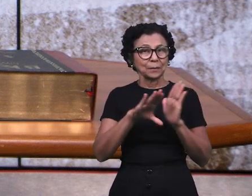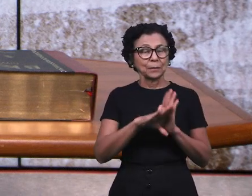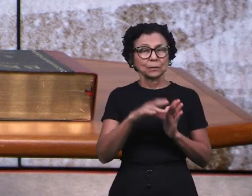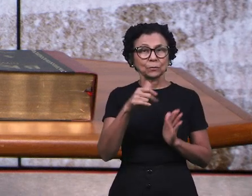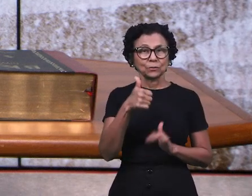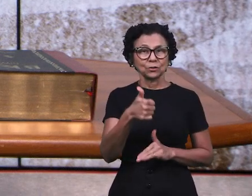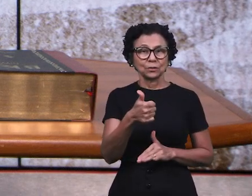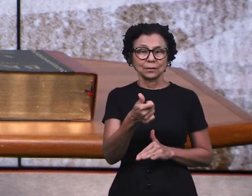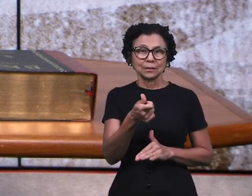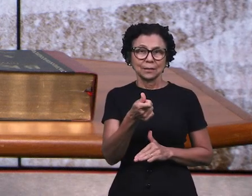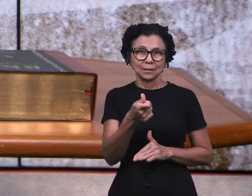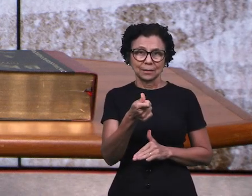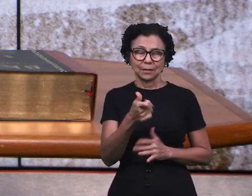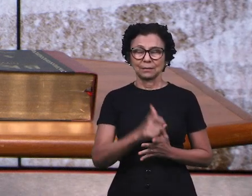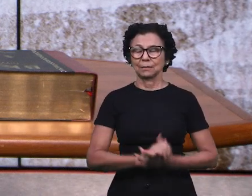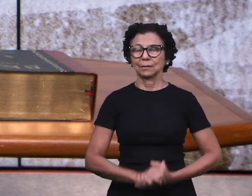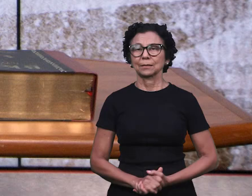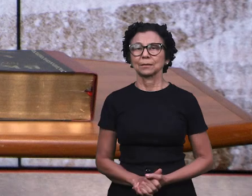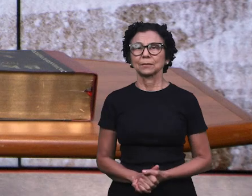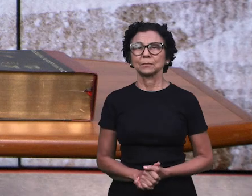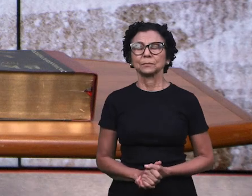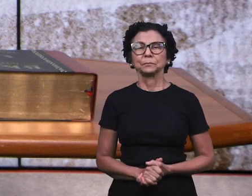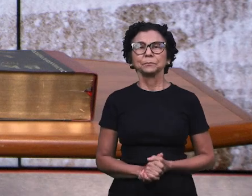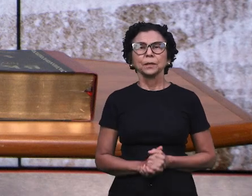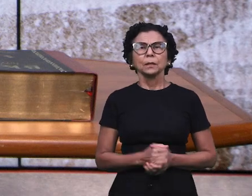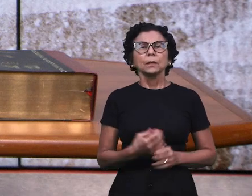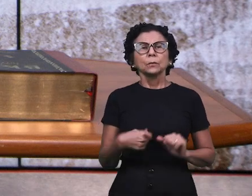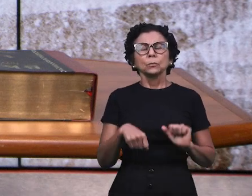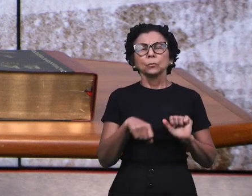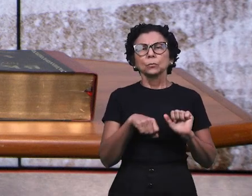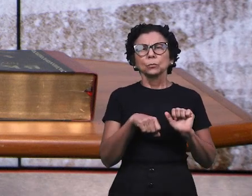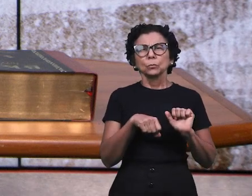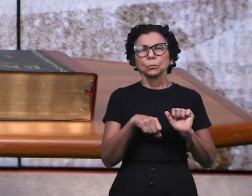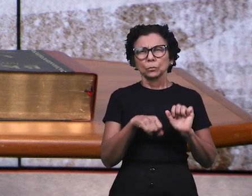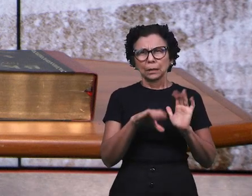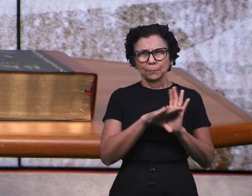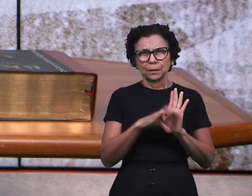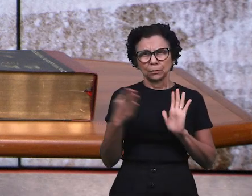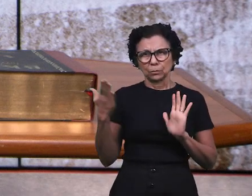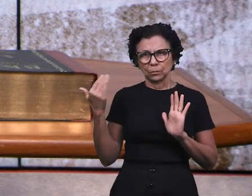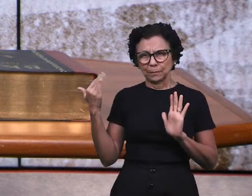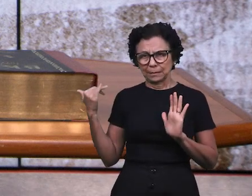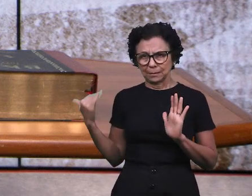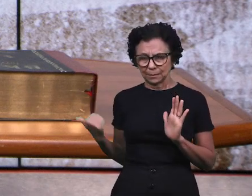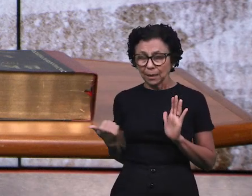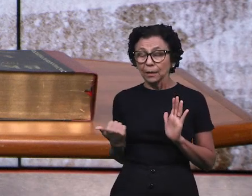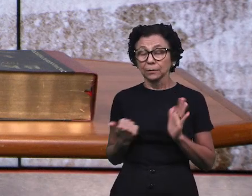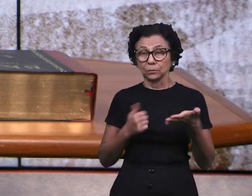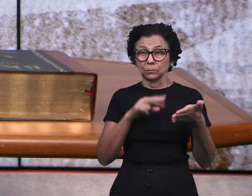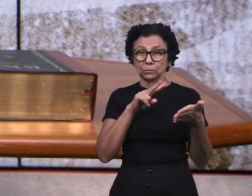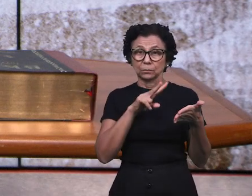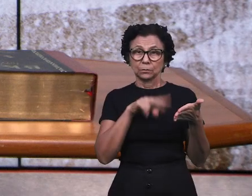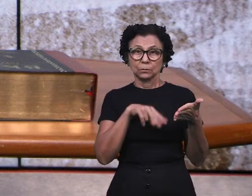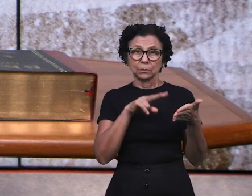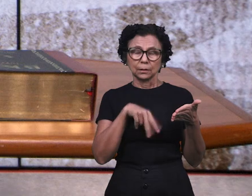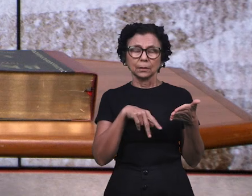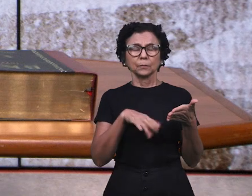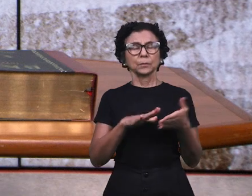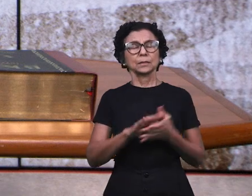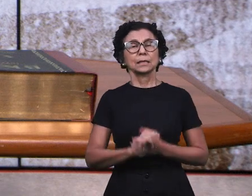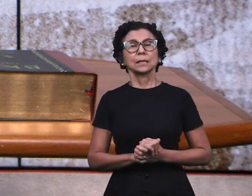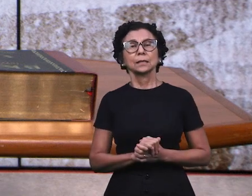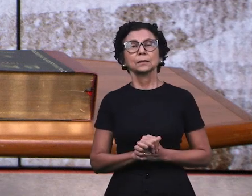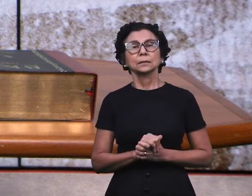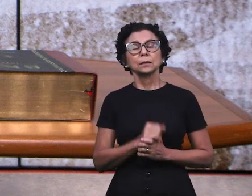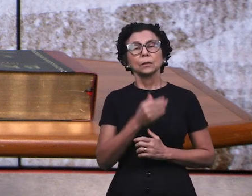capítulo 16. No episódio anterior, nós estávamos lendo nos capítulos anteriores a